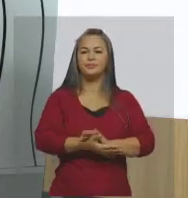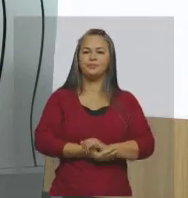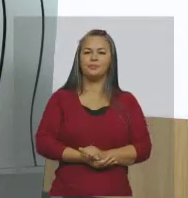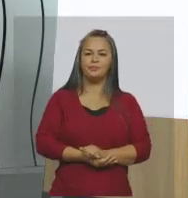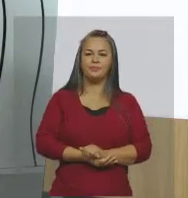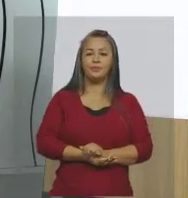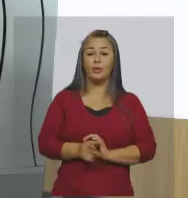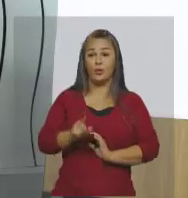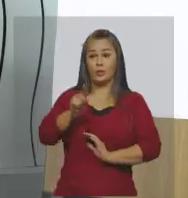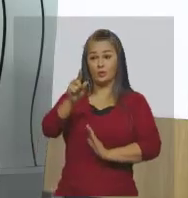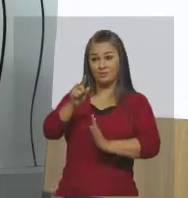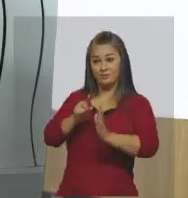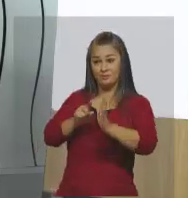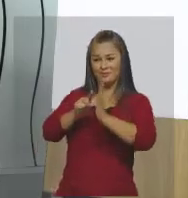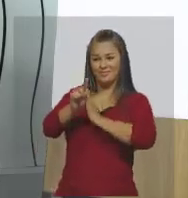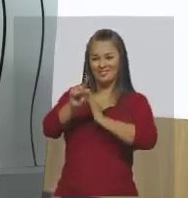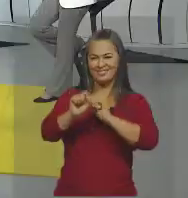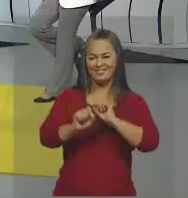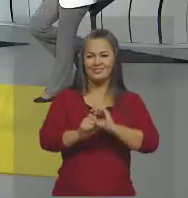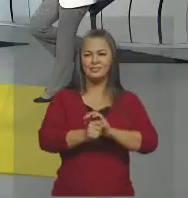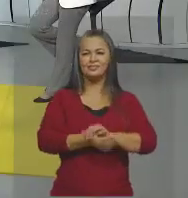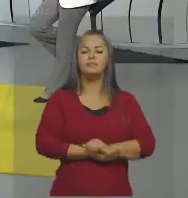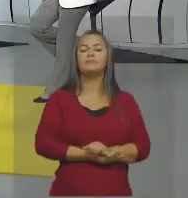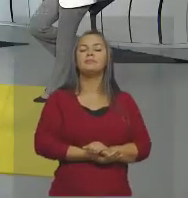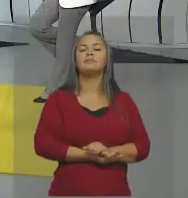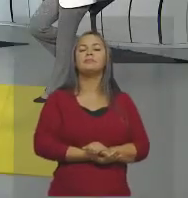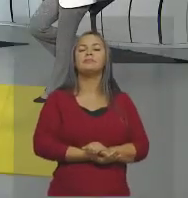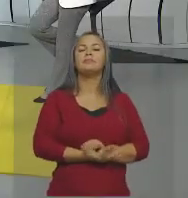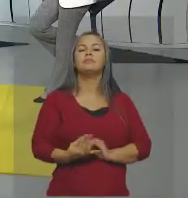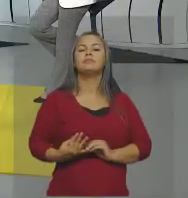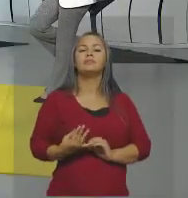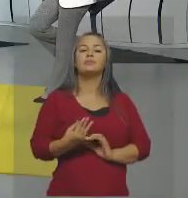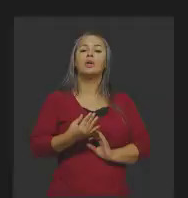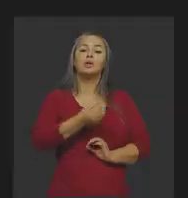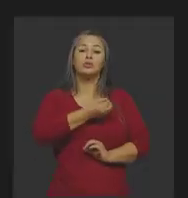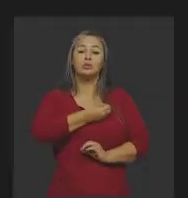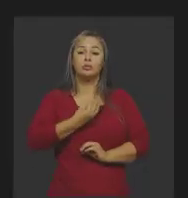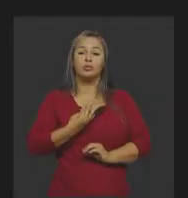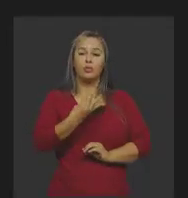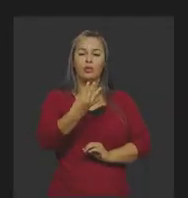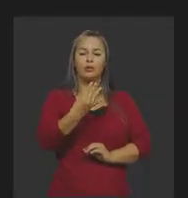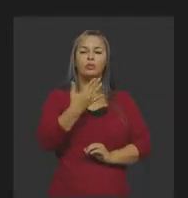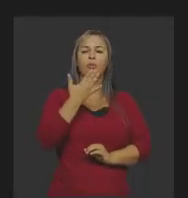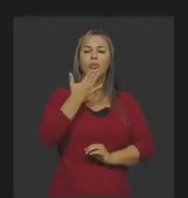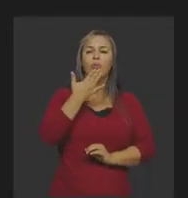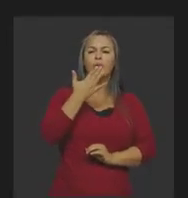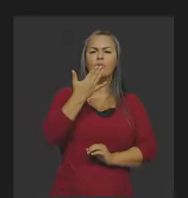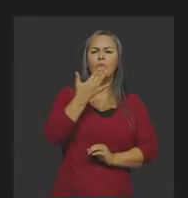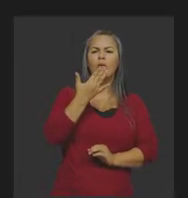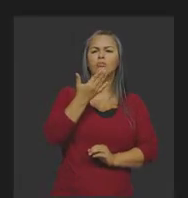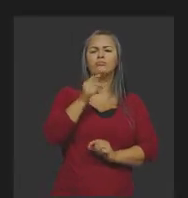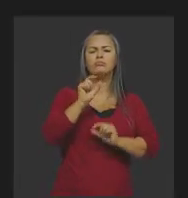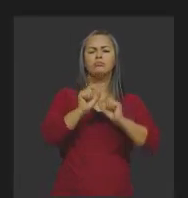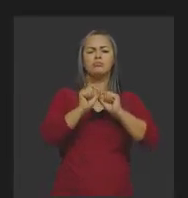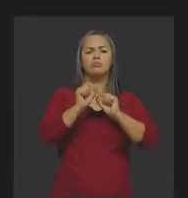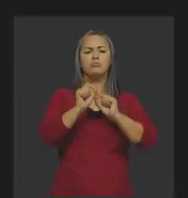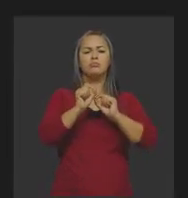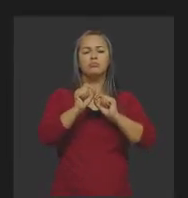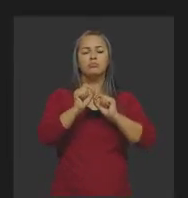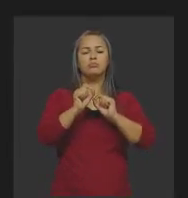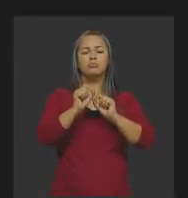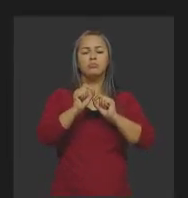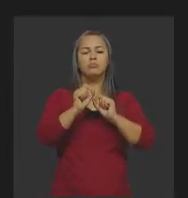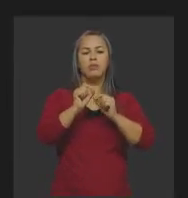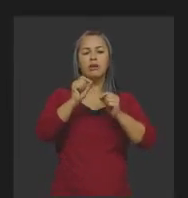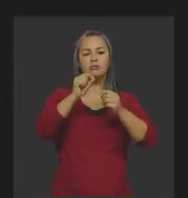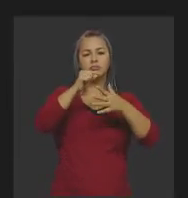Vamos para a última questão de hoje, Bruna. Questão 4. Quais órgãos formam o sistema excretor humano? Atividade 1 da